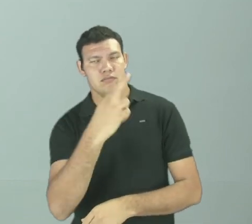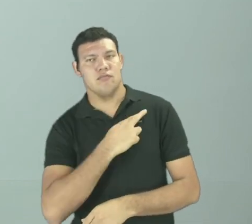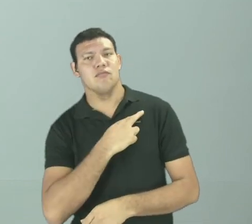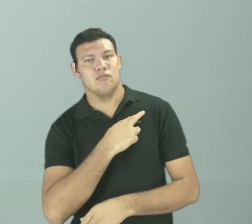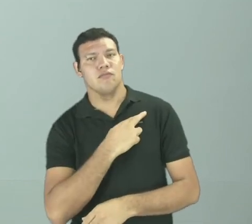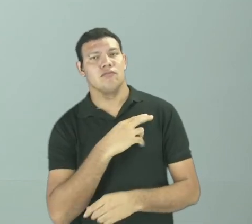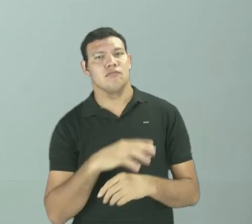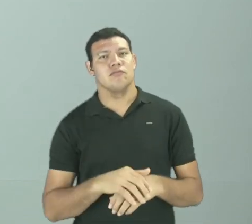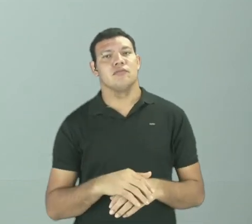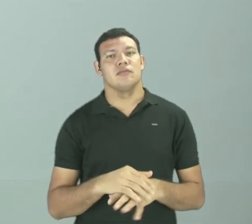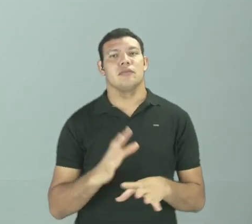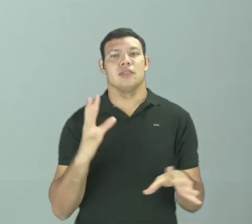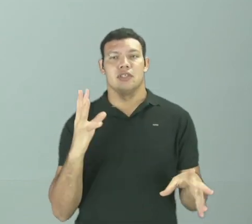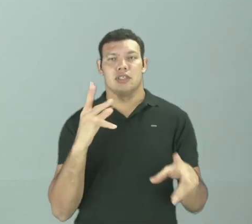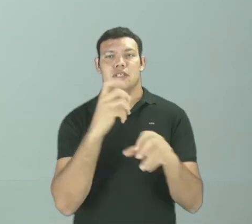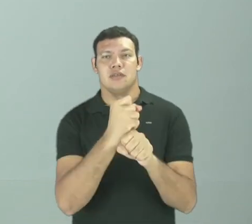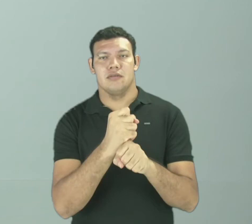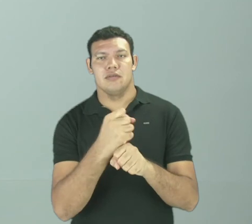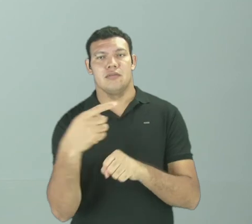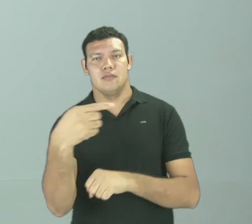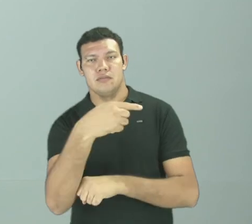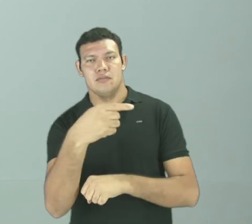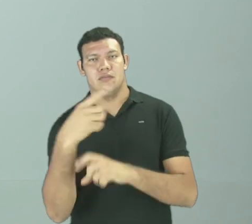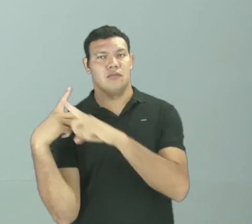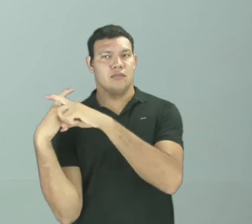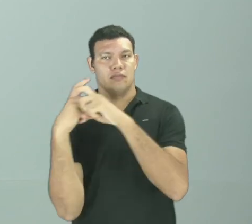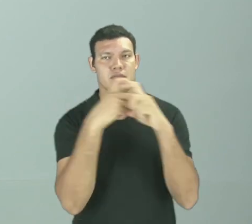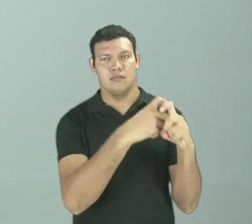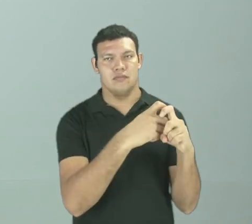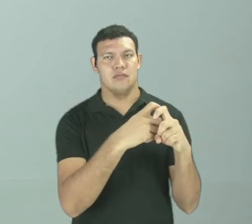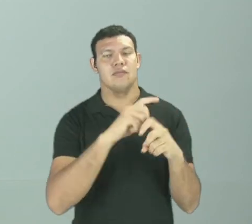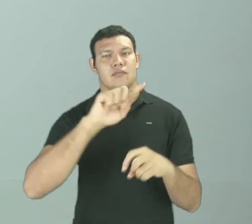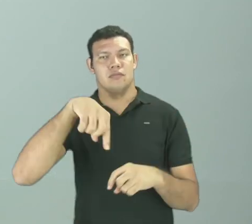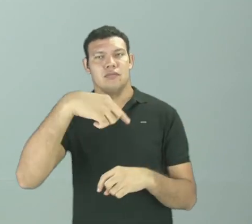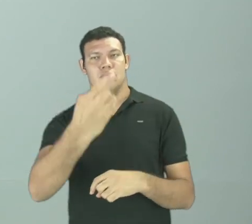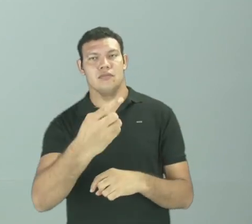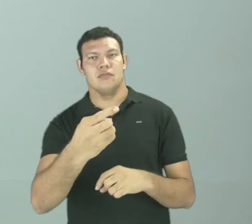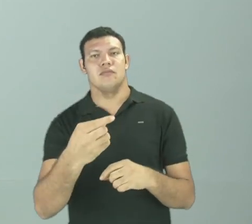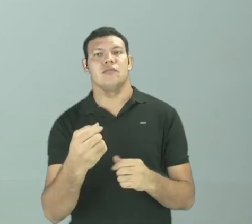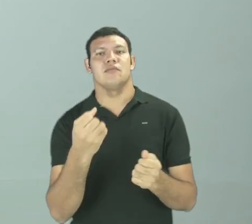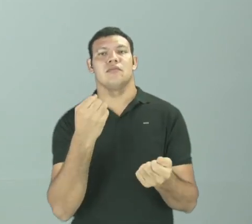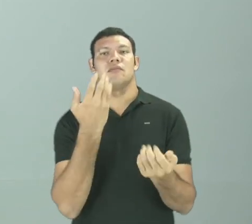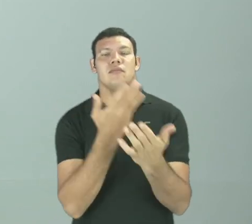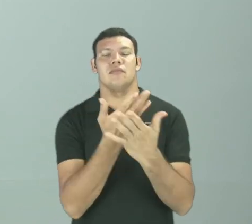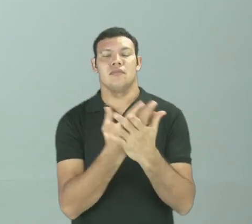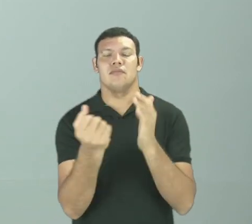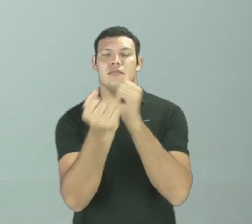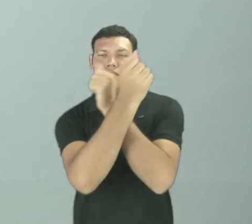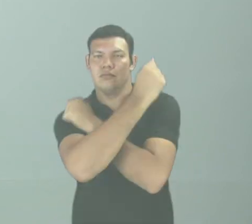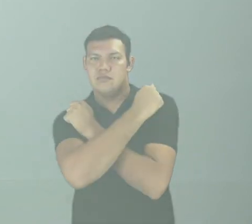com operação de adição e subtração de polinômio. Até a próxima e um abraço.